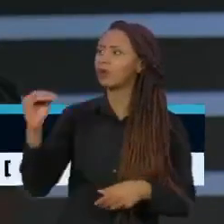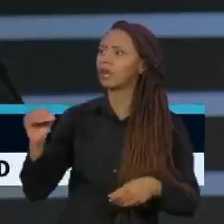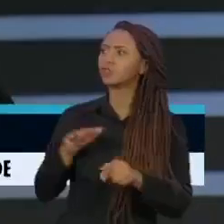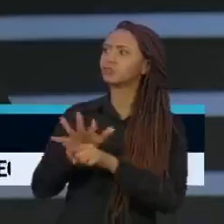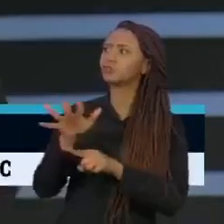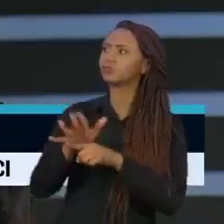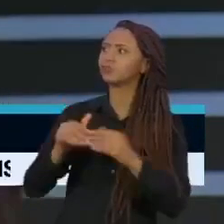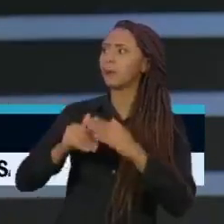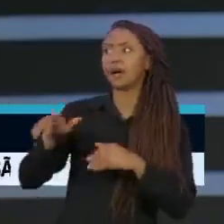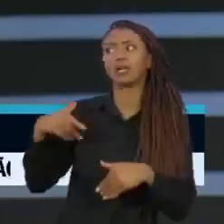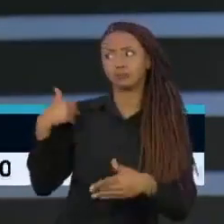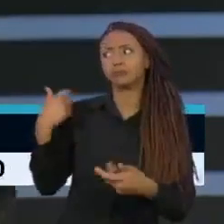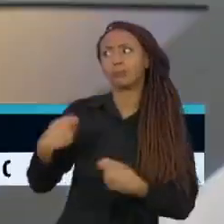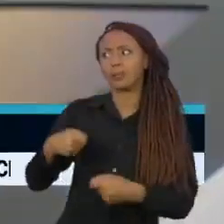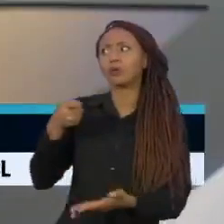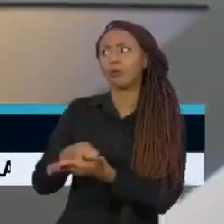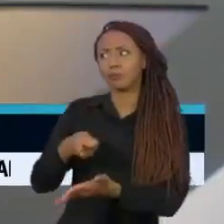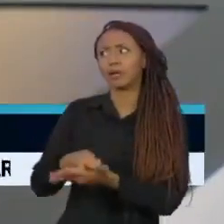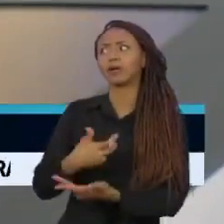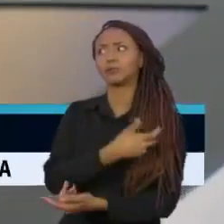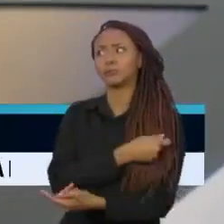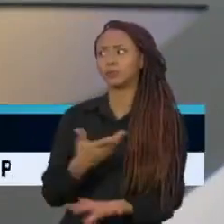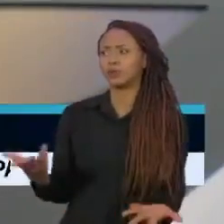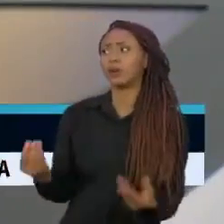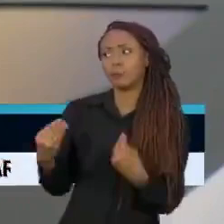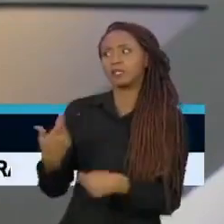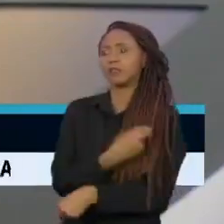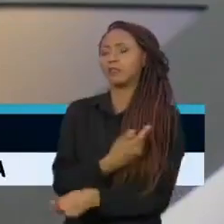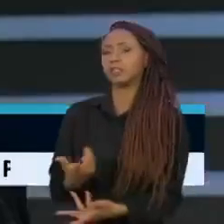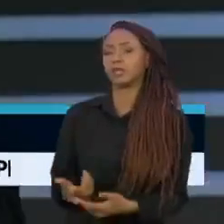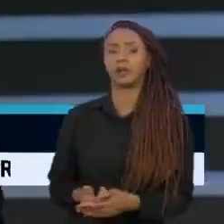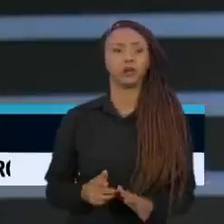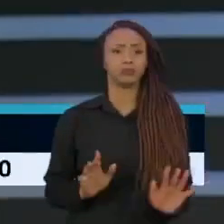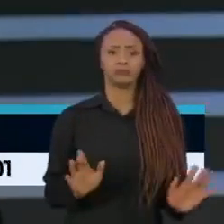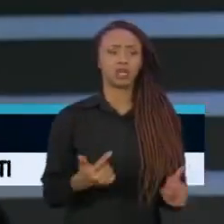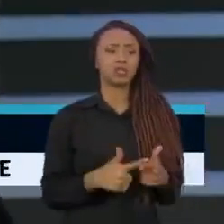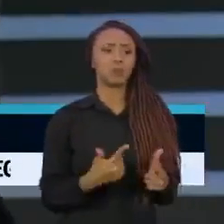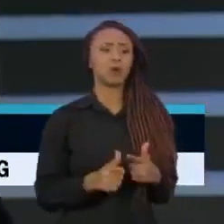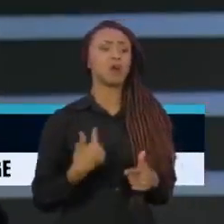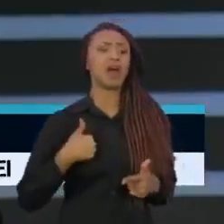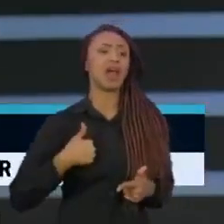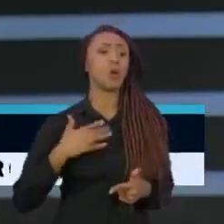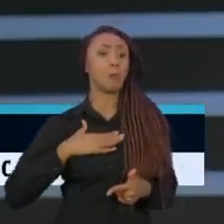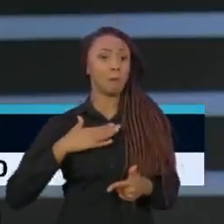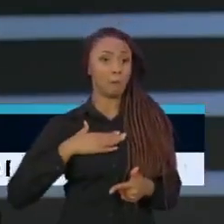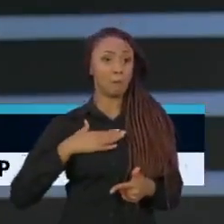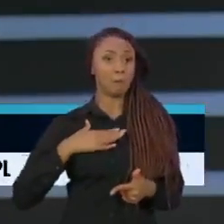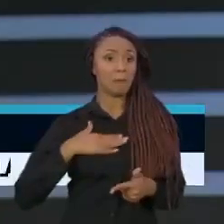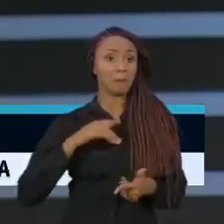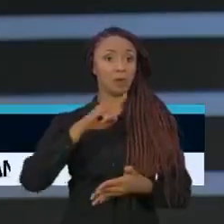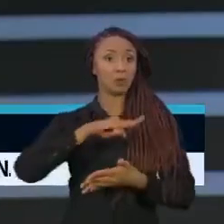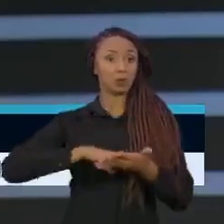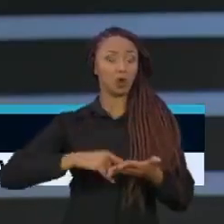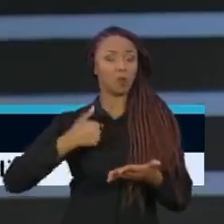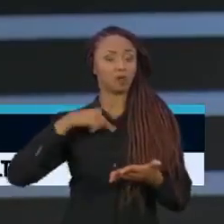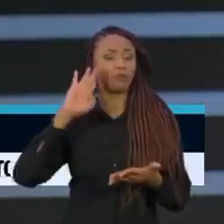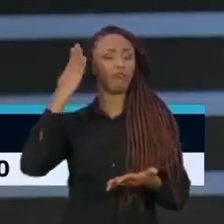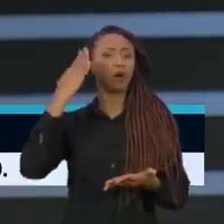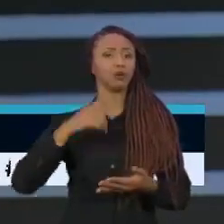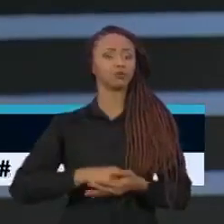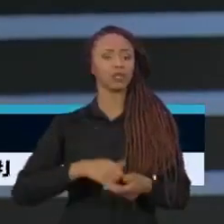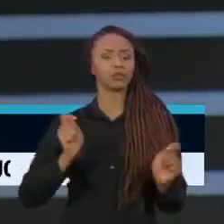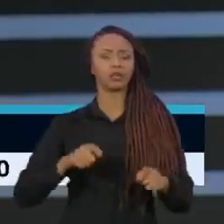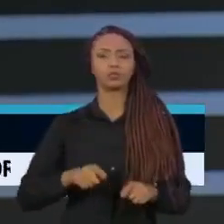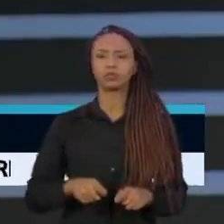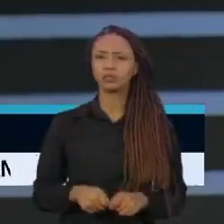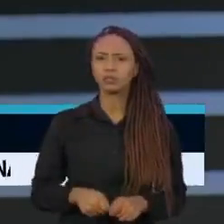pessoas Então até lá vai ser obrigado Electro desse tamanho você tem que tomar vacina só não tem problema eu vou falsificar e essa